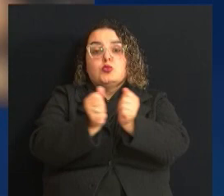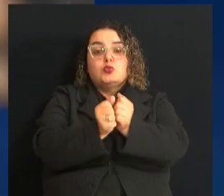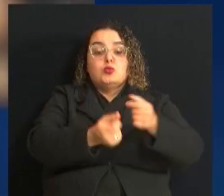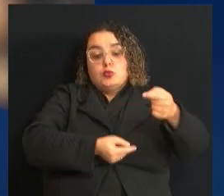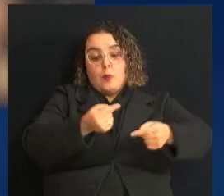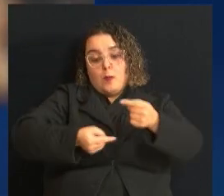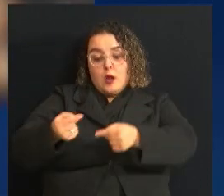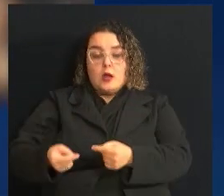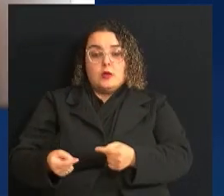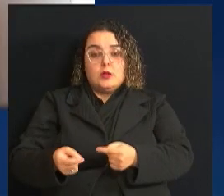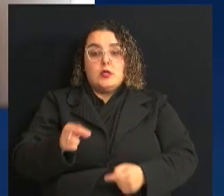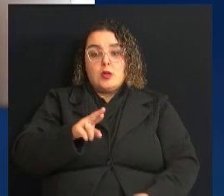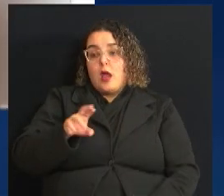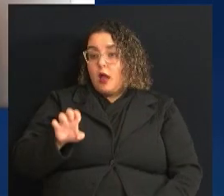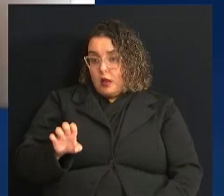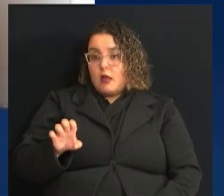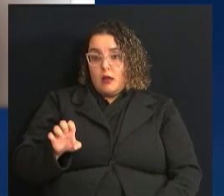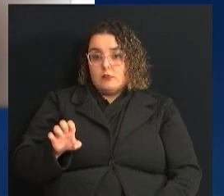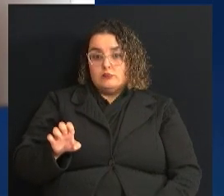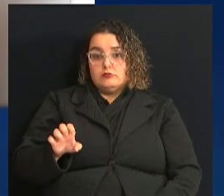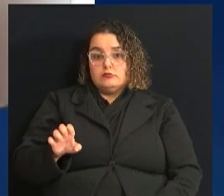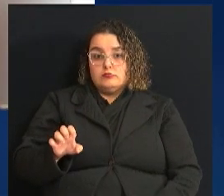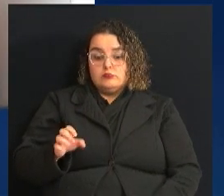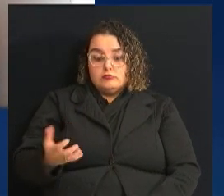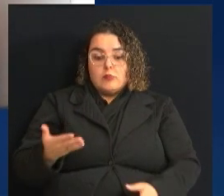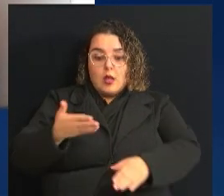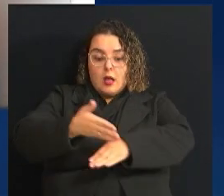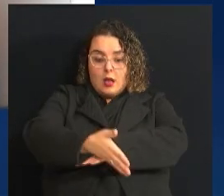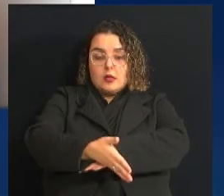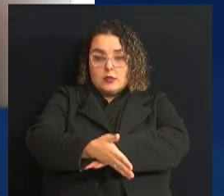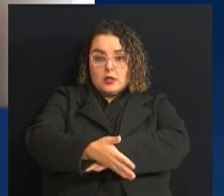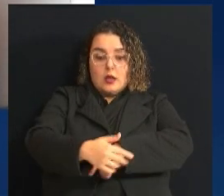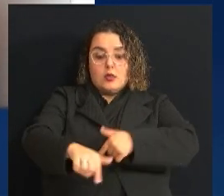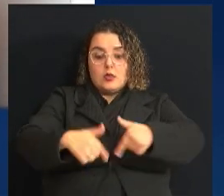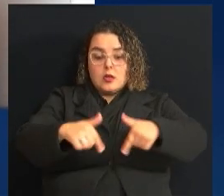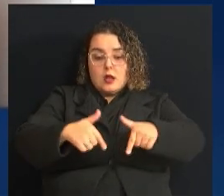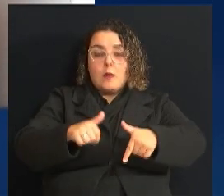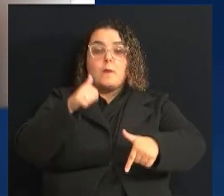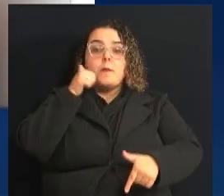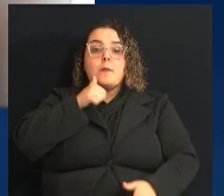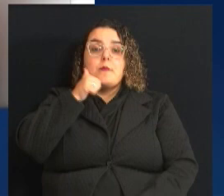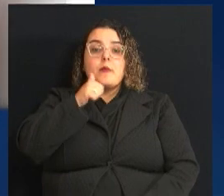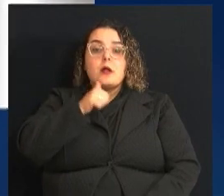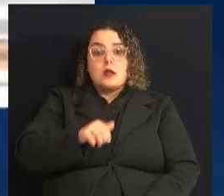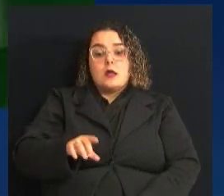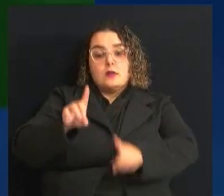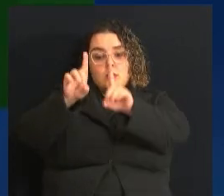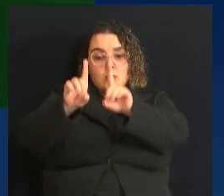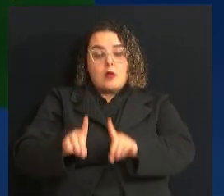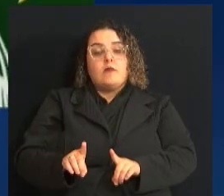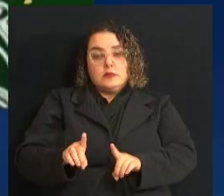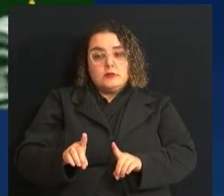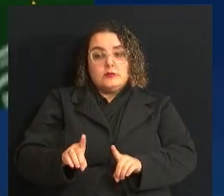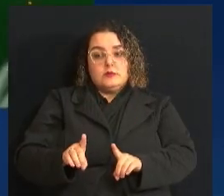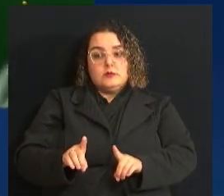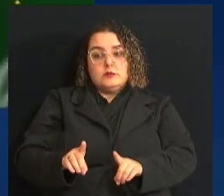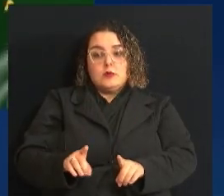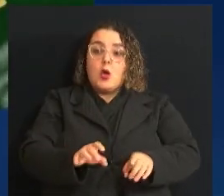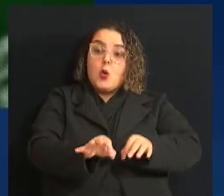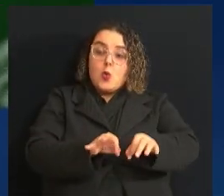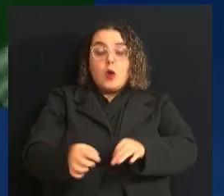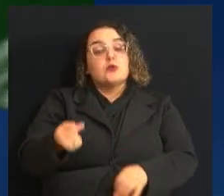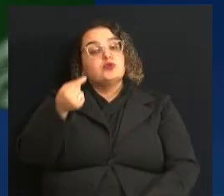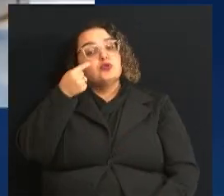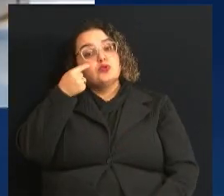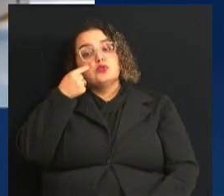reunião extraordinária a inserção no mercado de trabalho de mulheres com deficiência. E o quadro De Olho